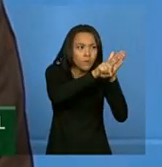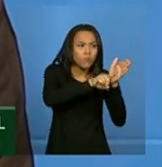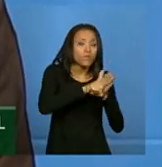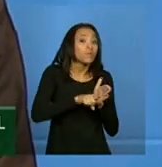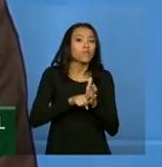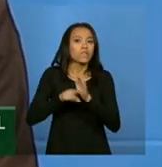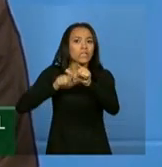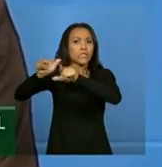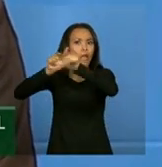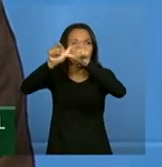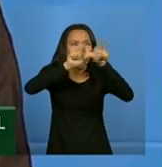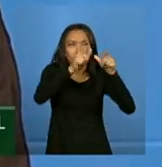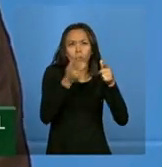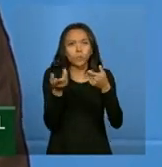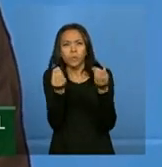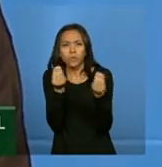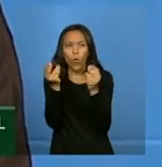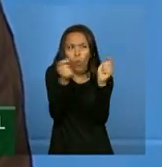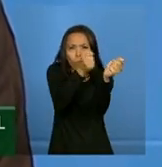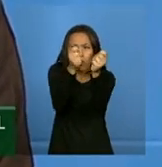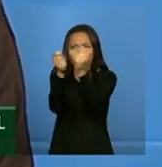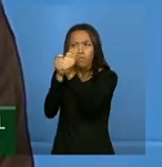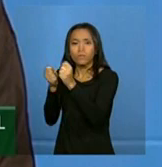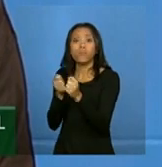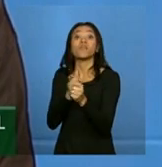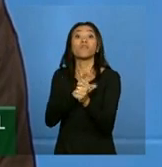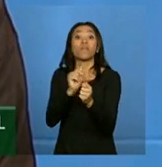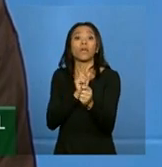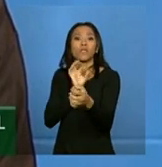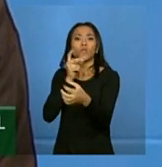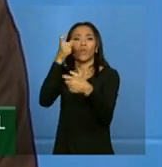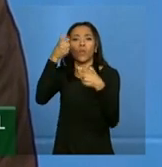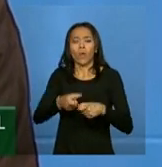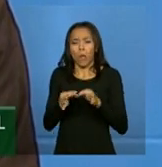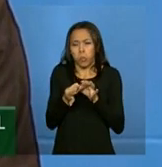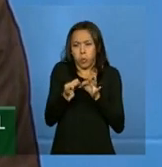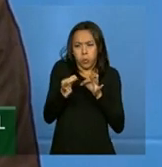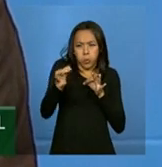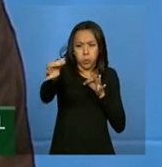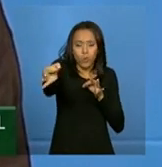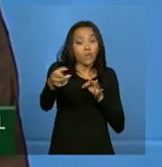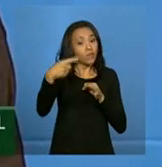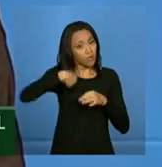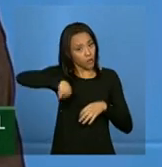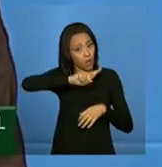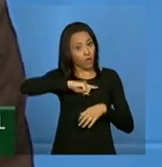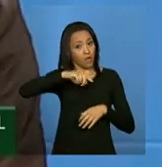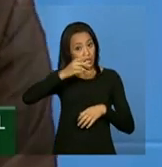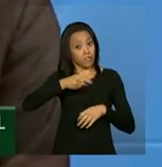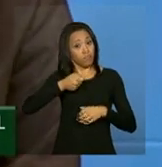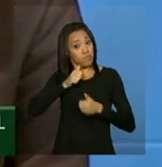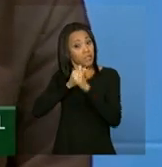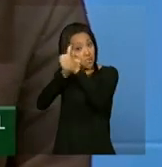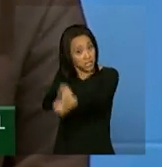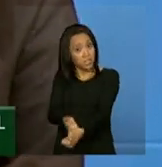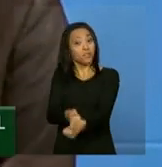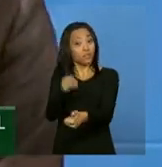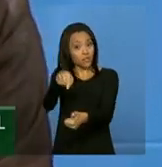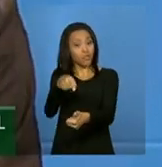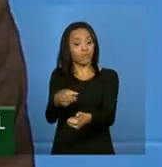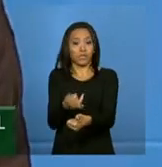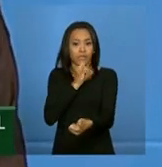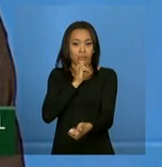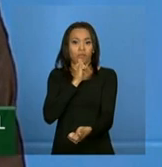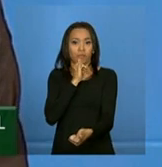de grupos móveis de inspeção que vão até os locais mais críticos, e é um exemplo esse que deve ser seguido por outros países. Há também